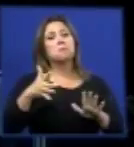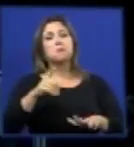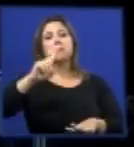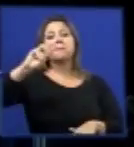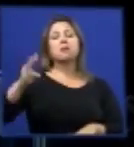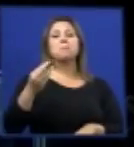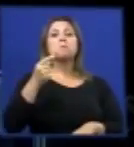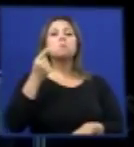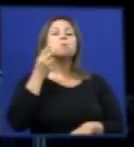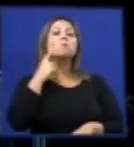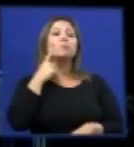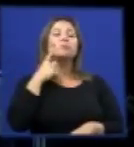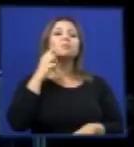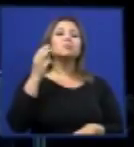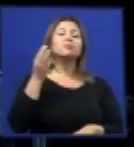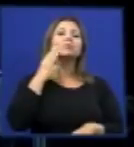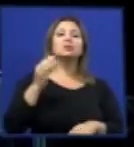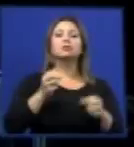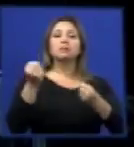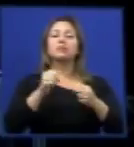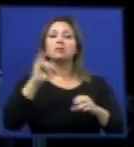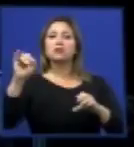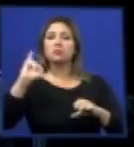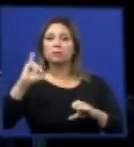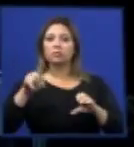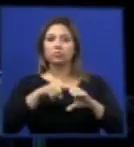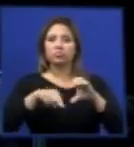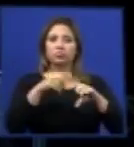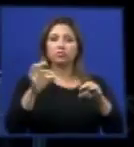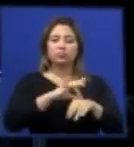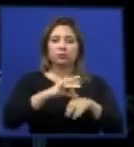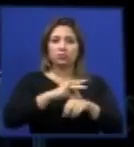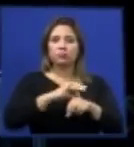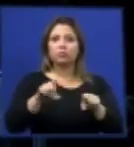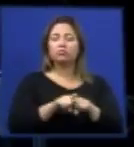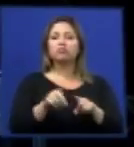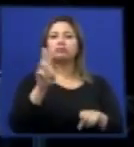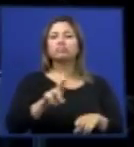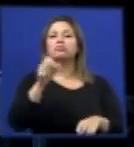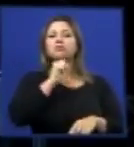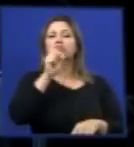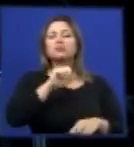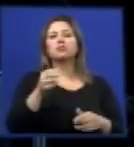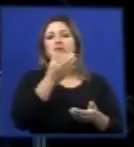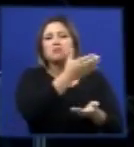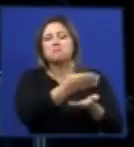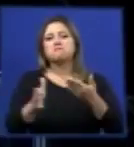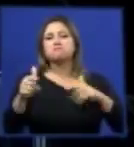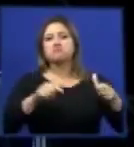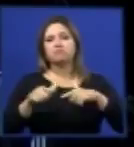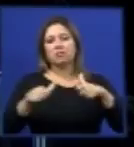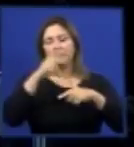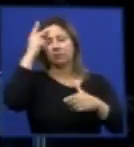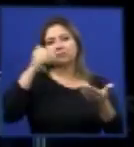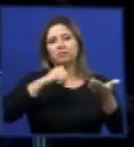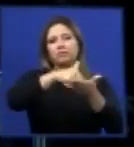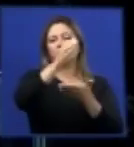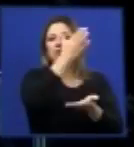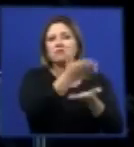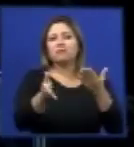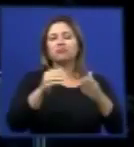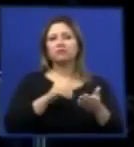importados 430 postos de trabalho são Perdidos na indústria eh Nacional da matéria e 1620 pós de